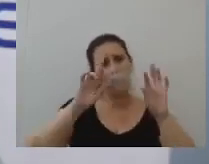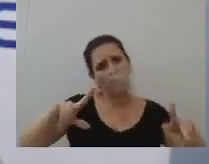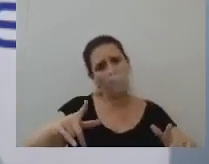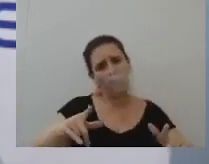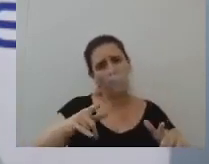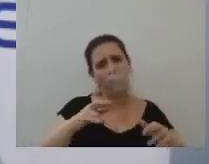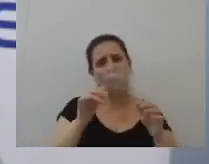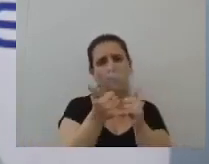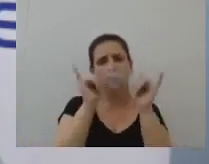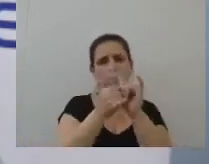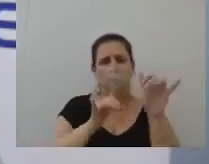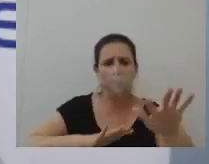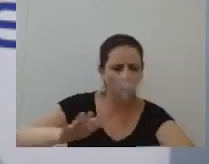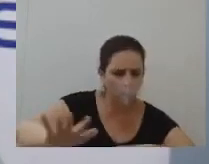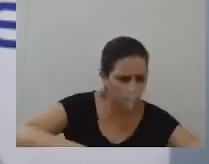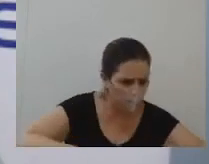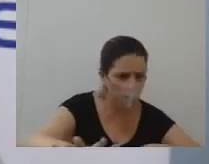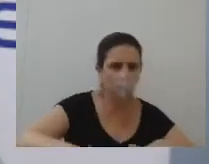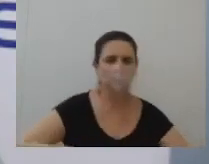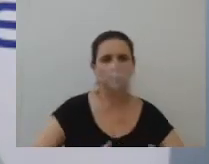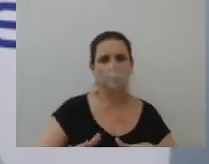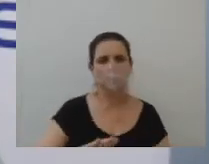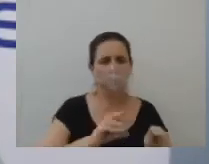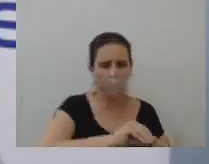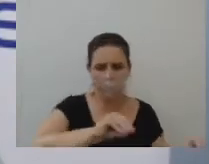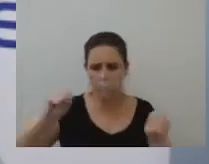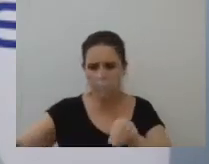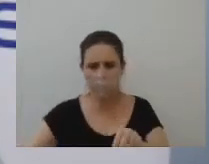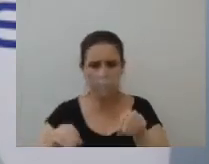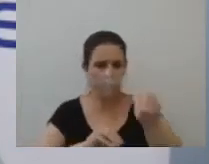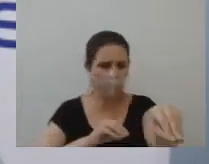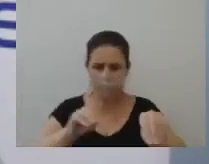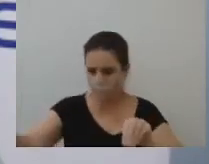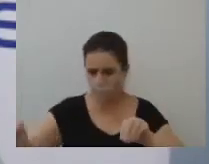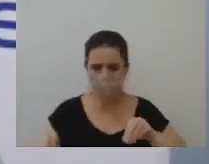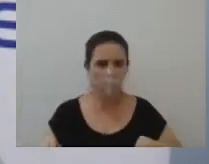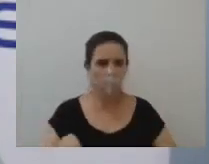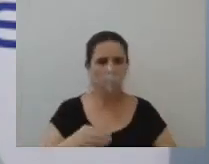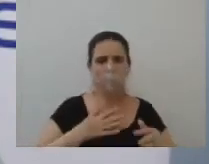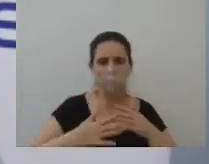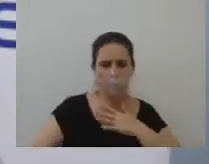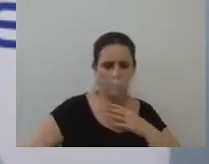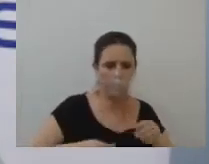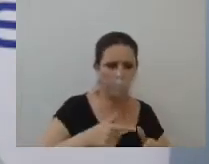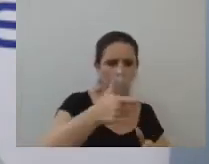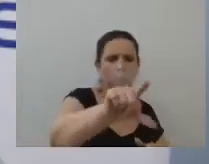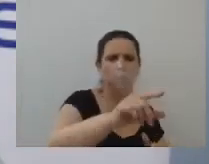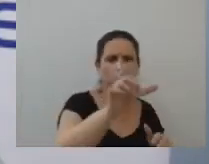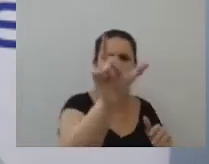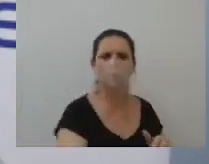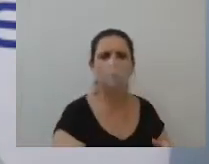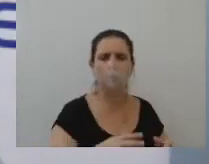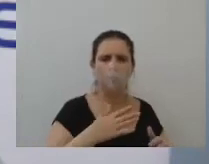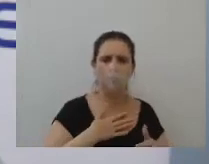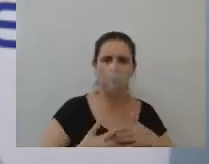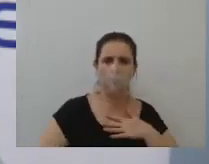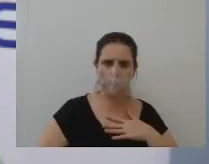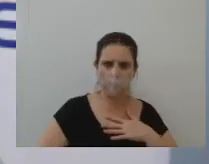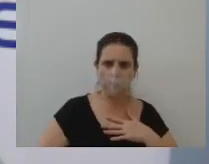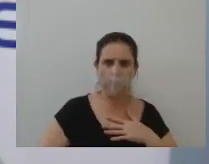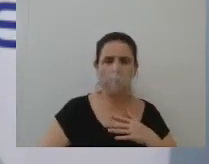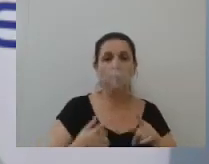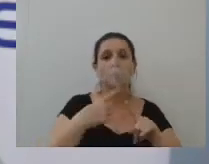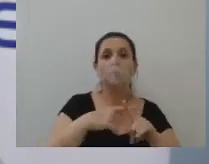se movimentando, uma energia sendo transmitida de um corpo para outro. Por quê, pessoal?